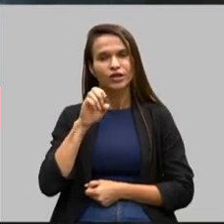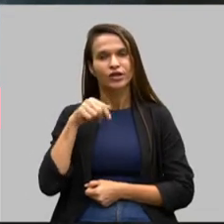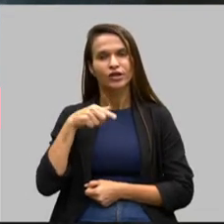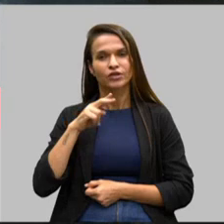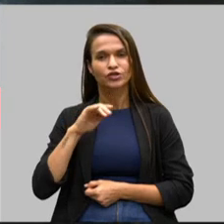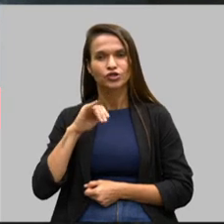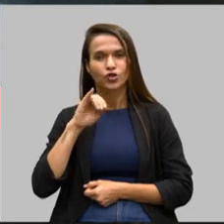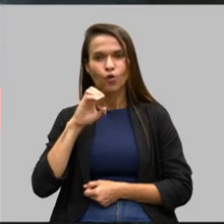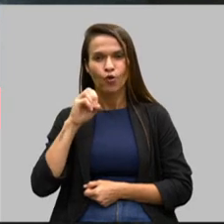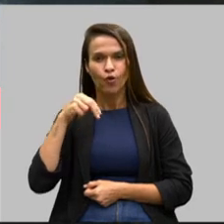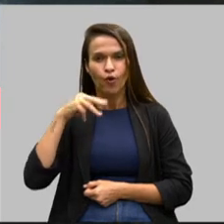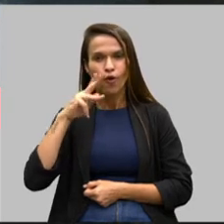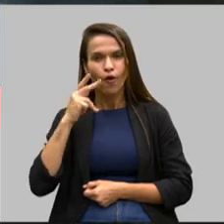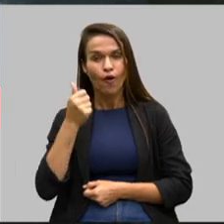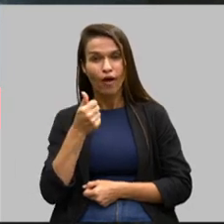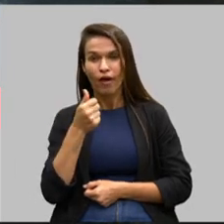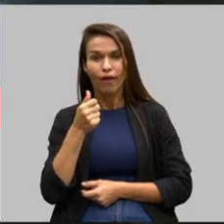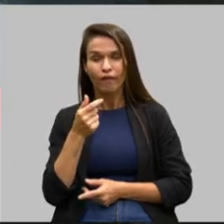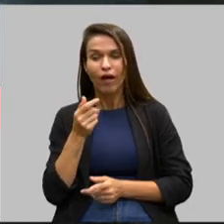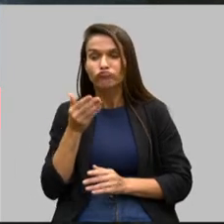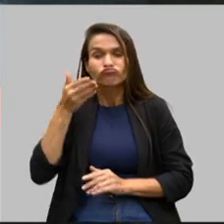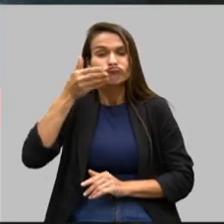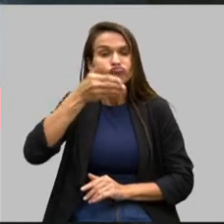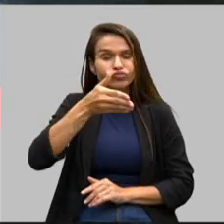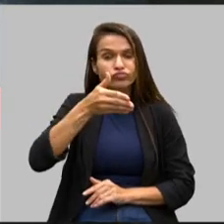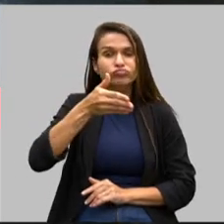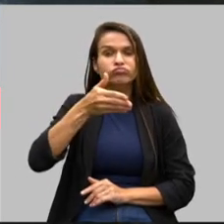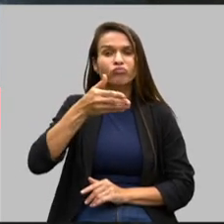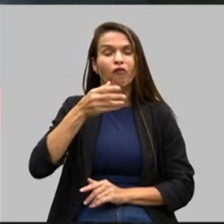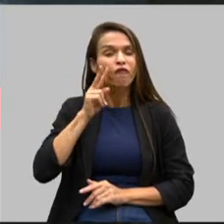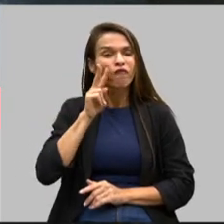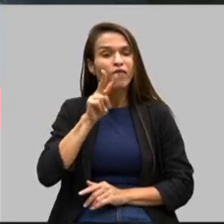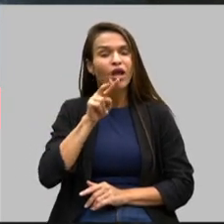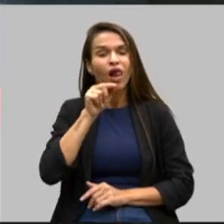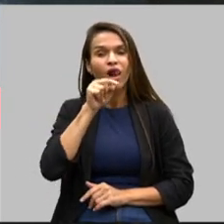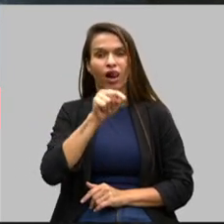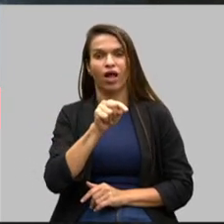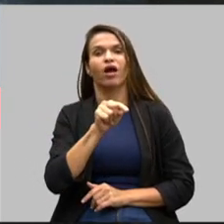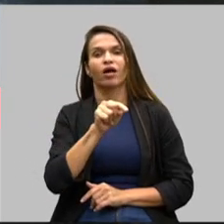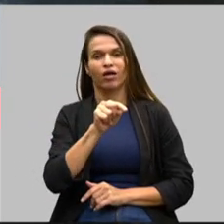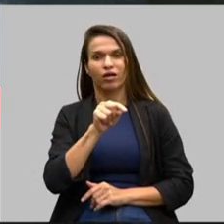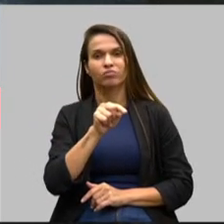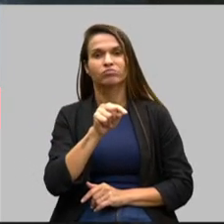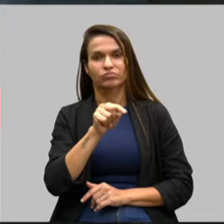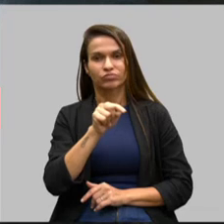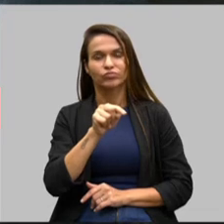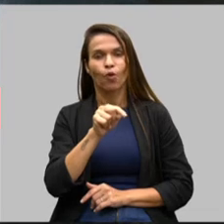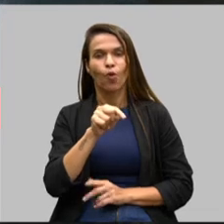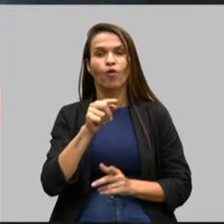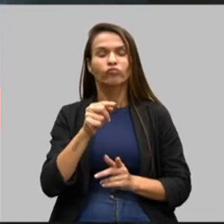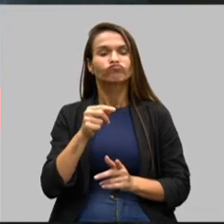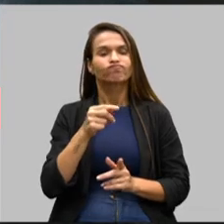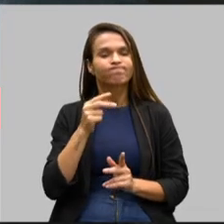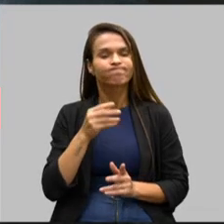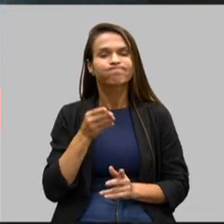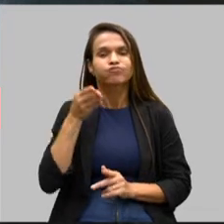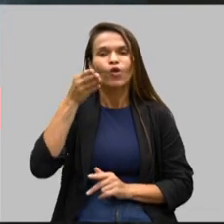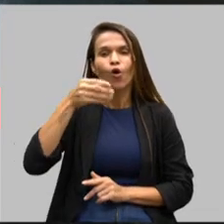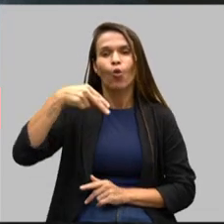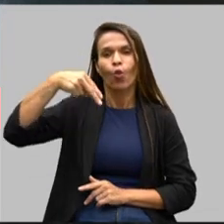basta ir lá, basta frequentar lá, basta frequentar o Norte, Montes